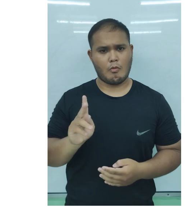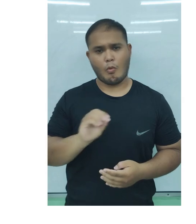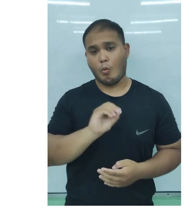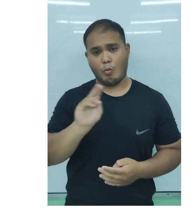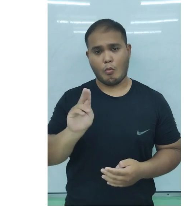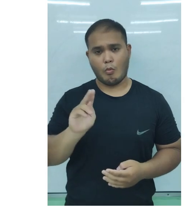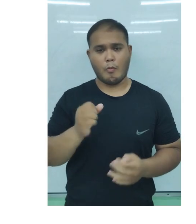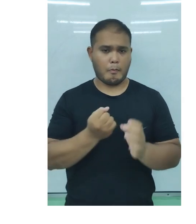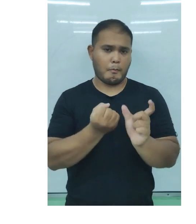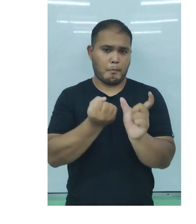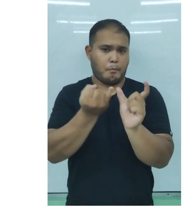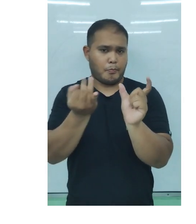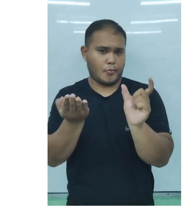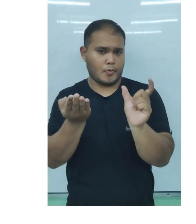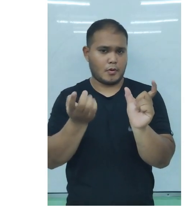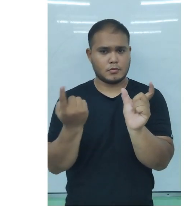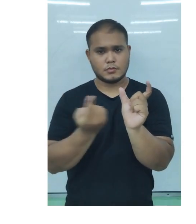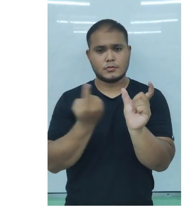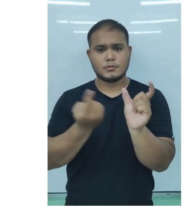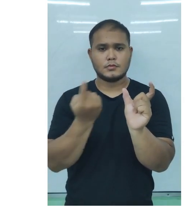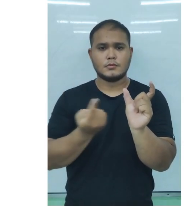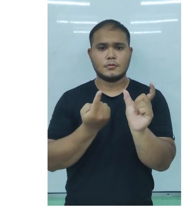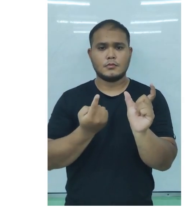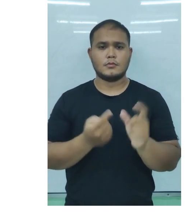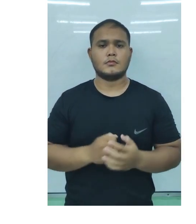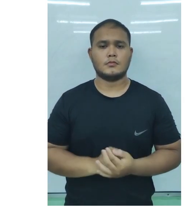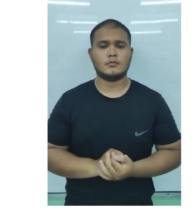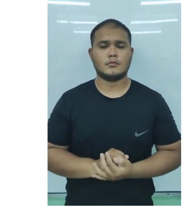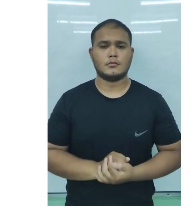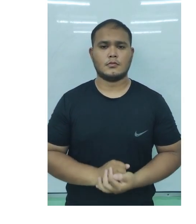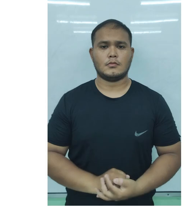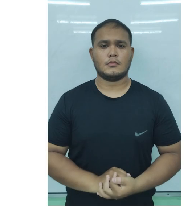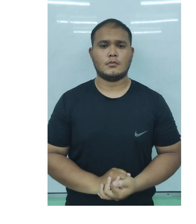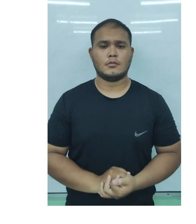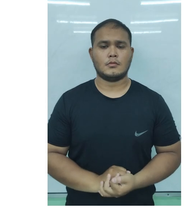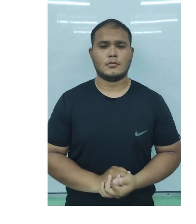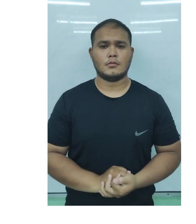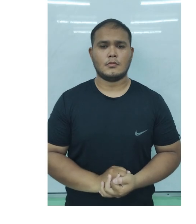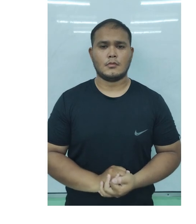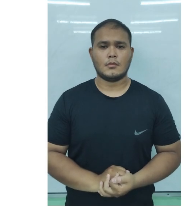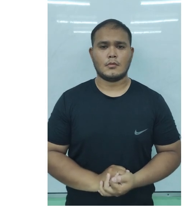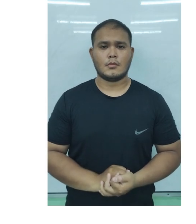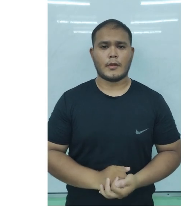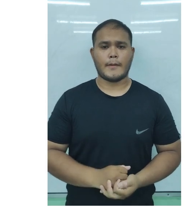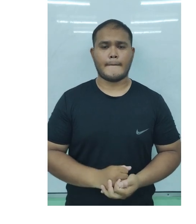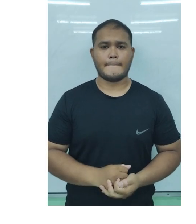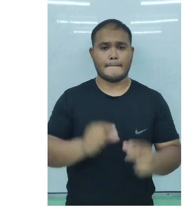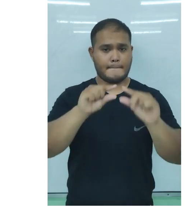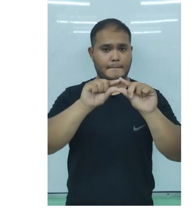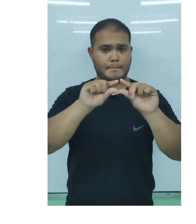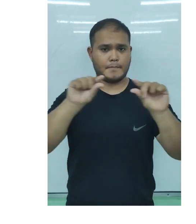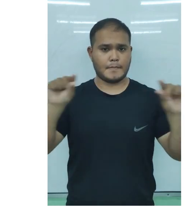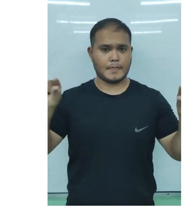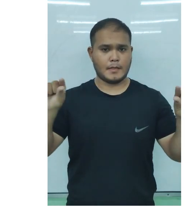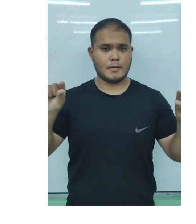E a primeira frase é melhores pueri insula sunt. E a segunda